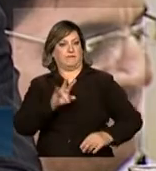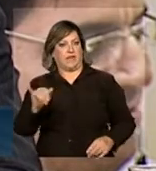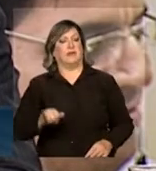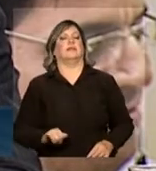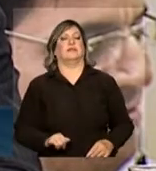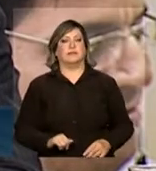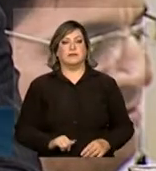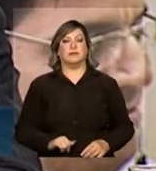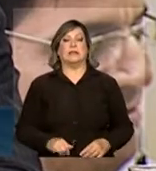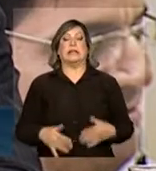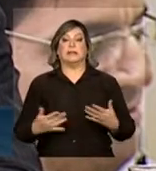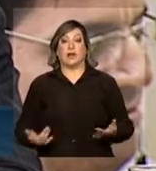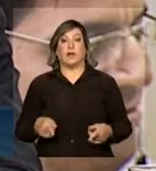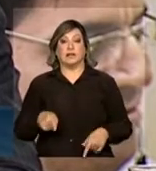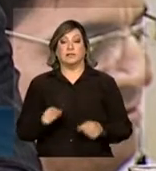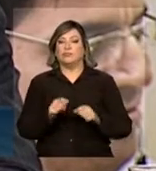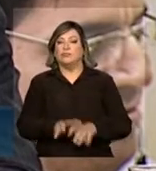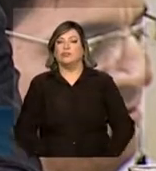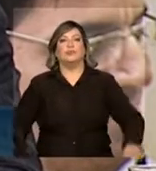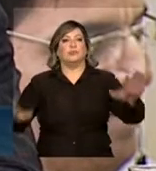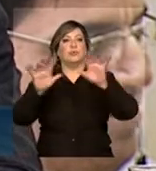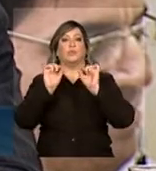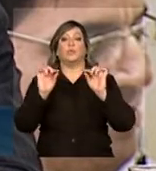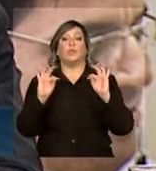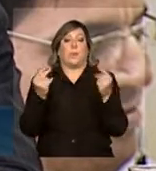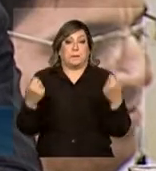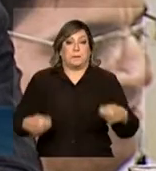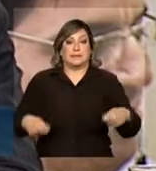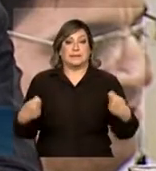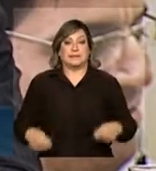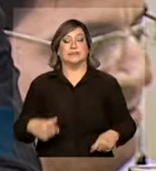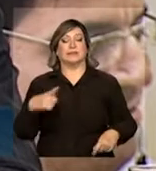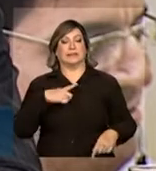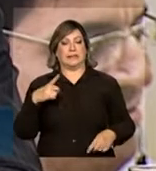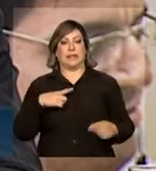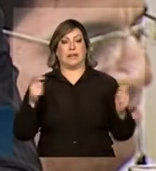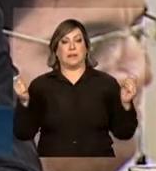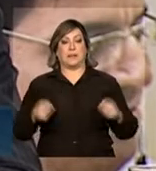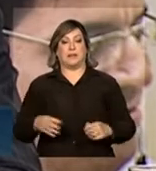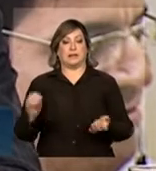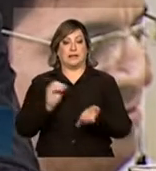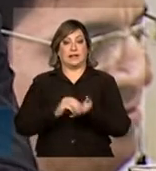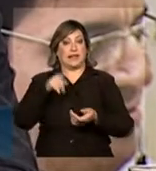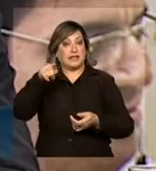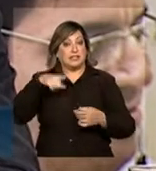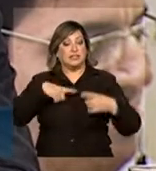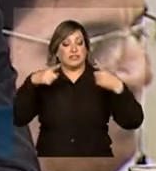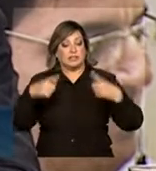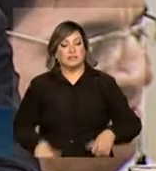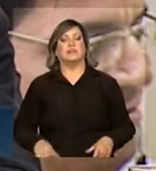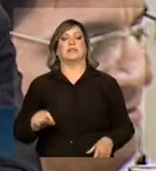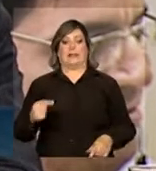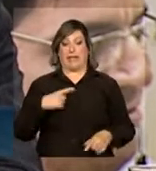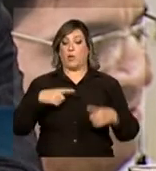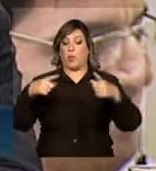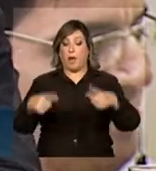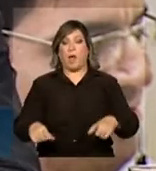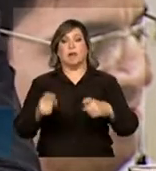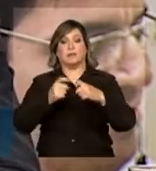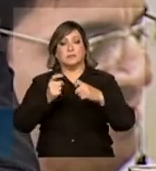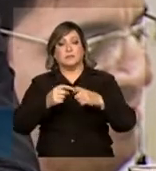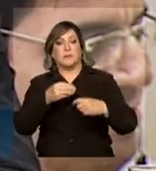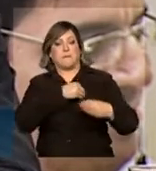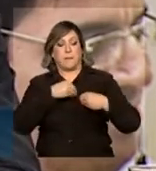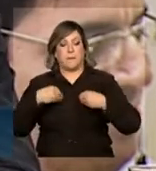brasileira com isso nós estamos preenchendo toda a demanda que tem a capacidade instalada lá hoje tem unidade de saúde que pode